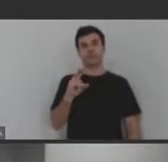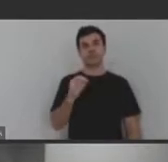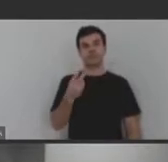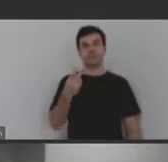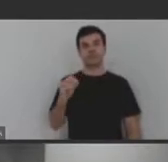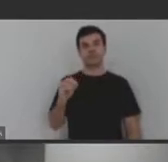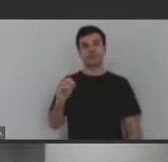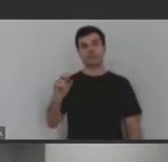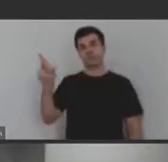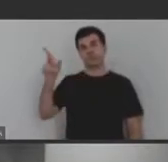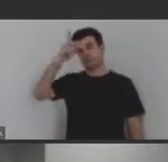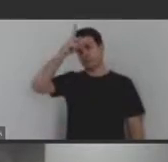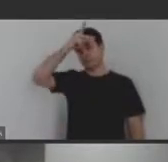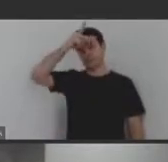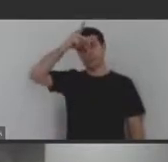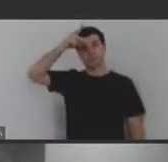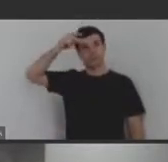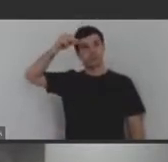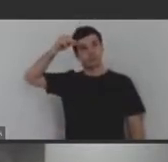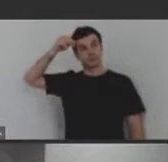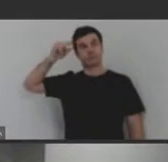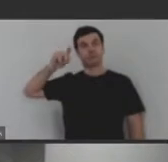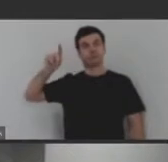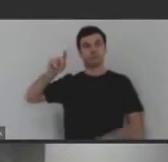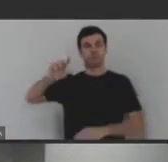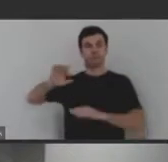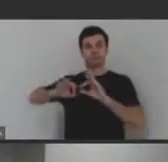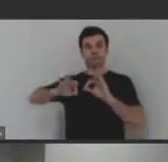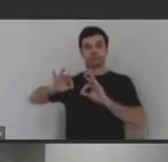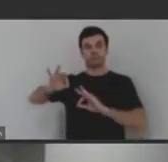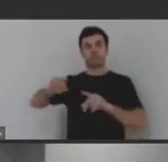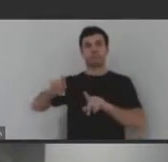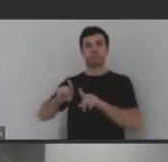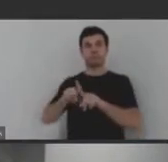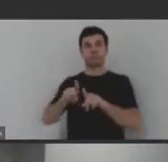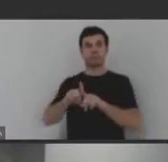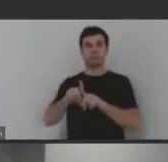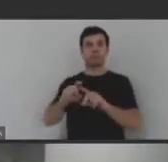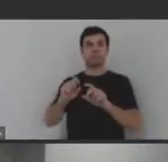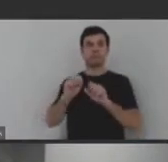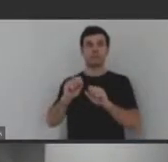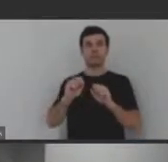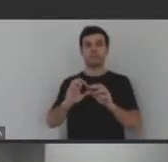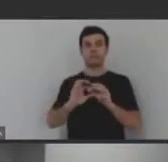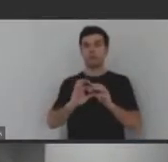prefeito Luiz Alfredo Castro Rusa Dalben, que dispõe sobre autorização